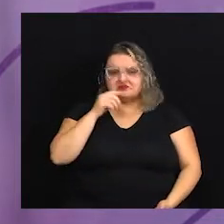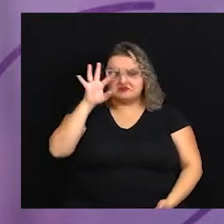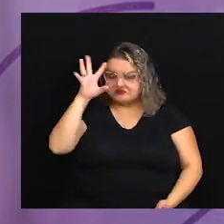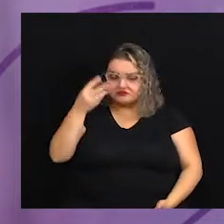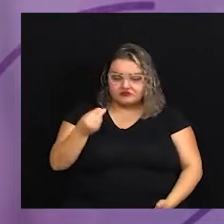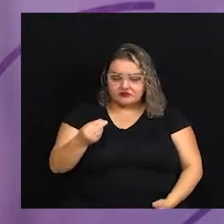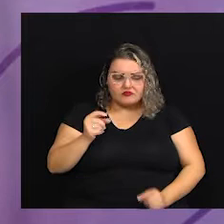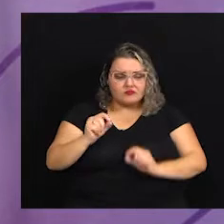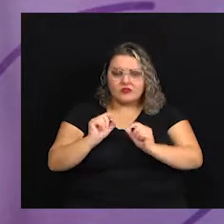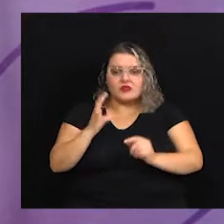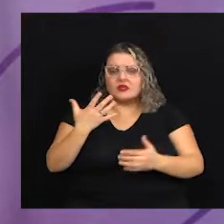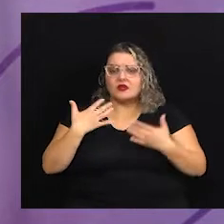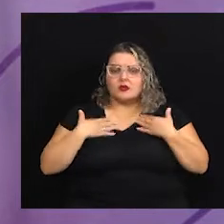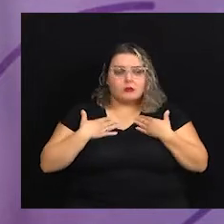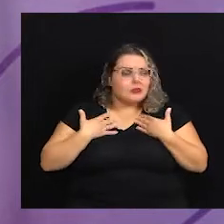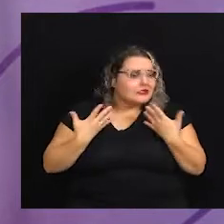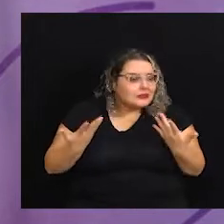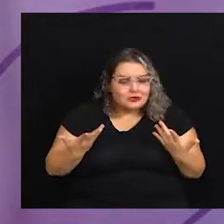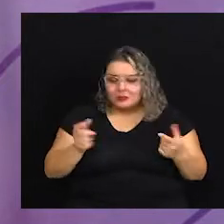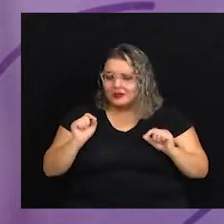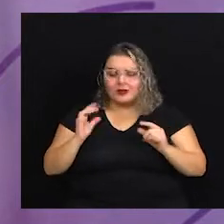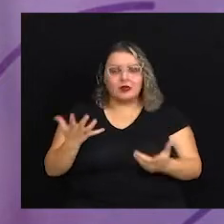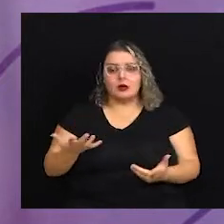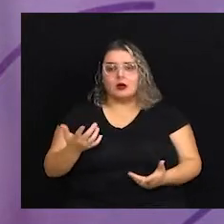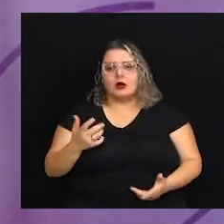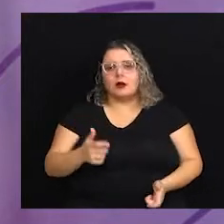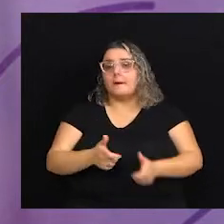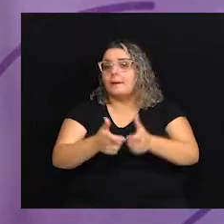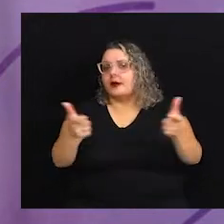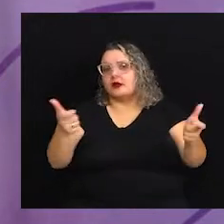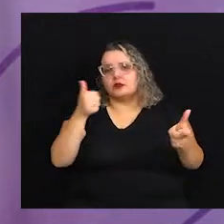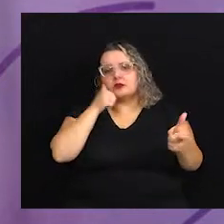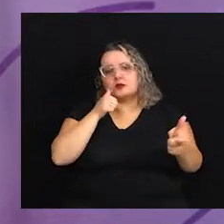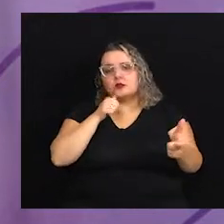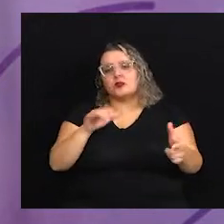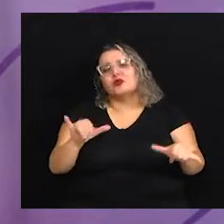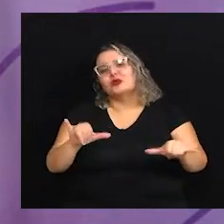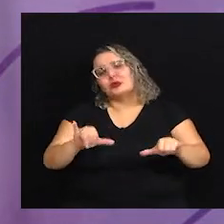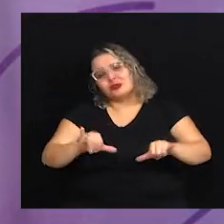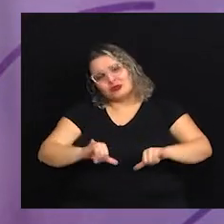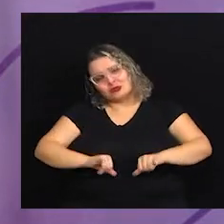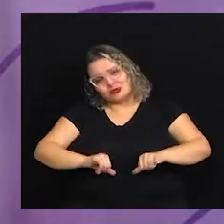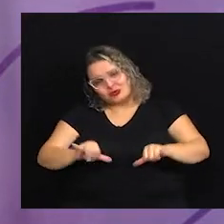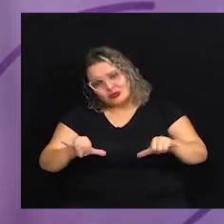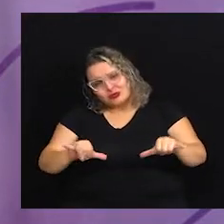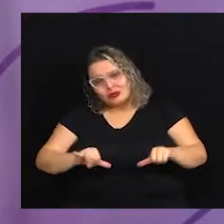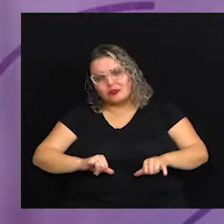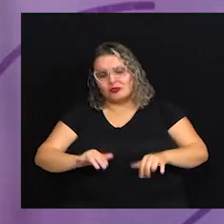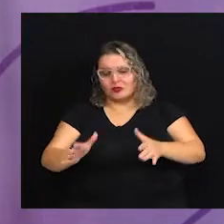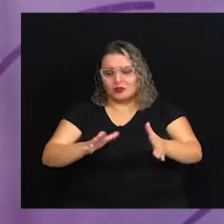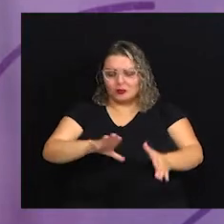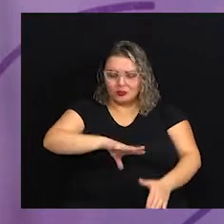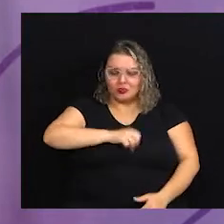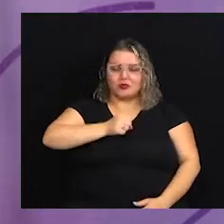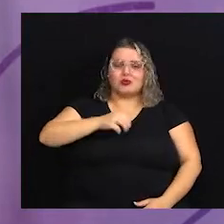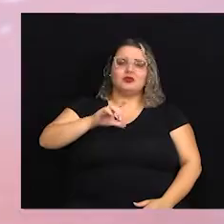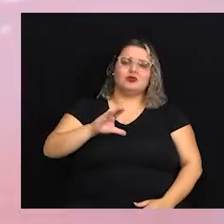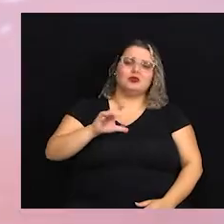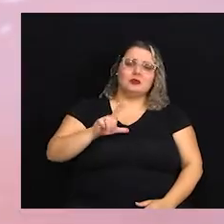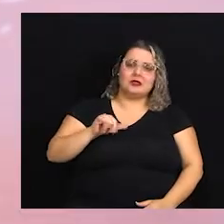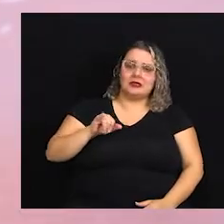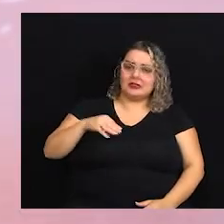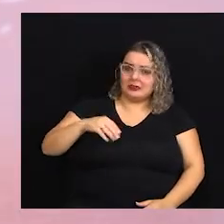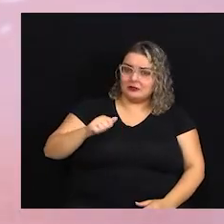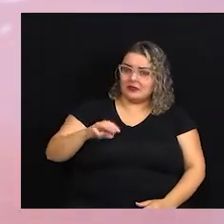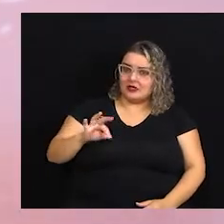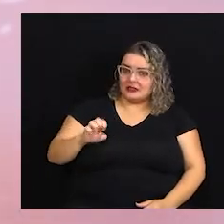está acontecendo comigo. As mulheres, infelizmente, grande parte delas sofrem muito na fase da menopausa e do climatério. E